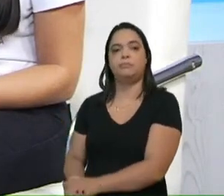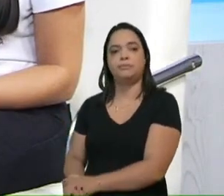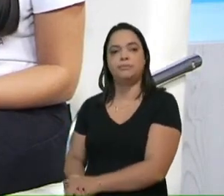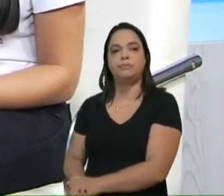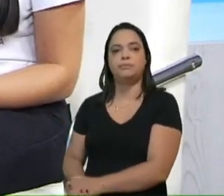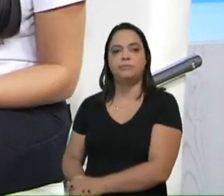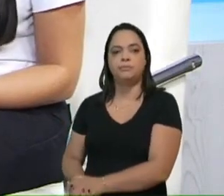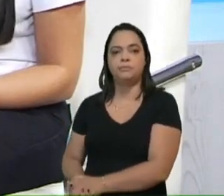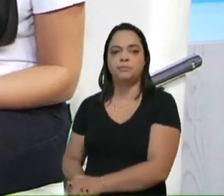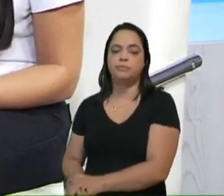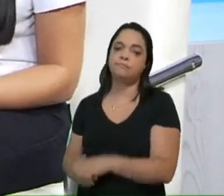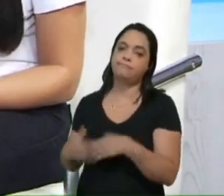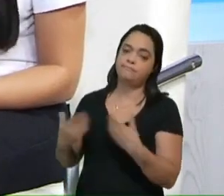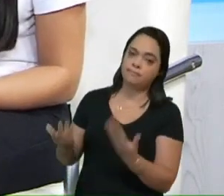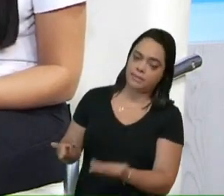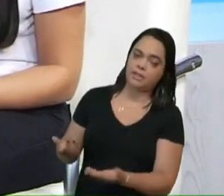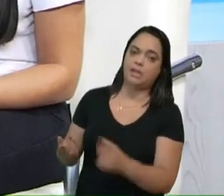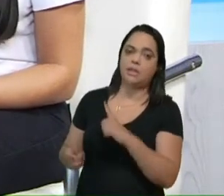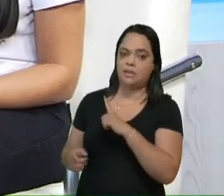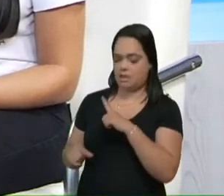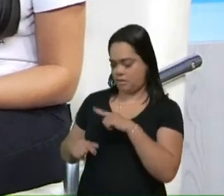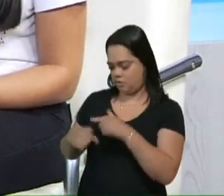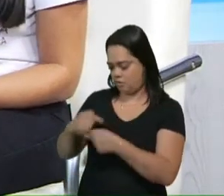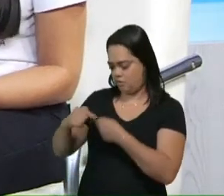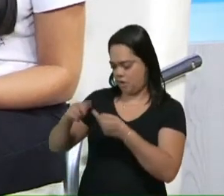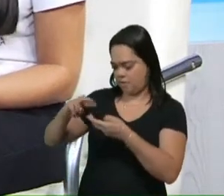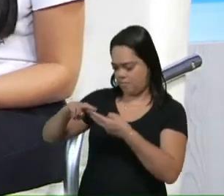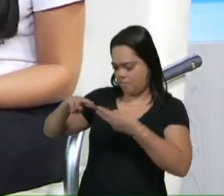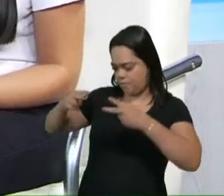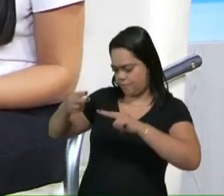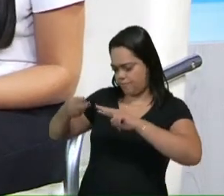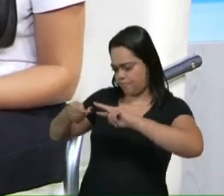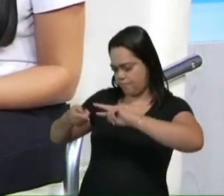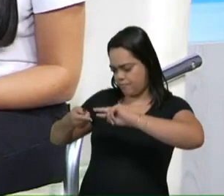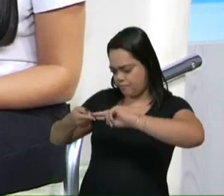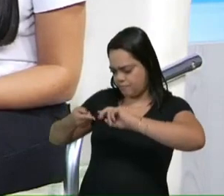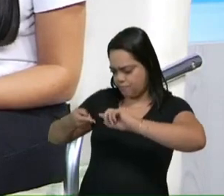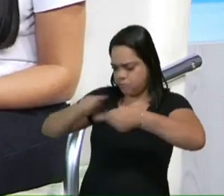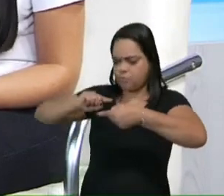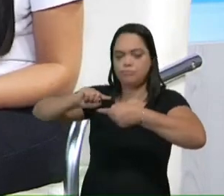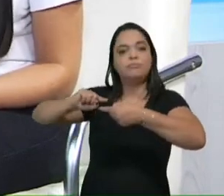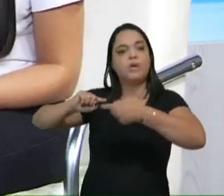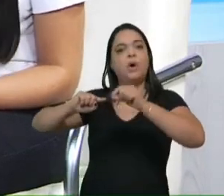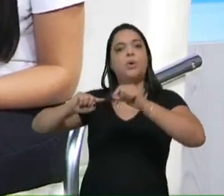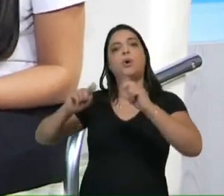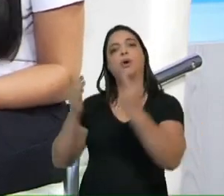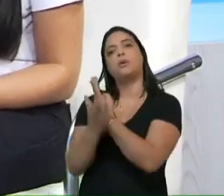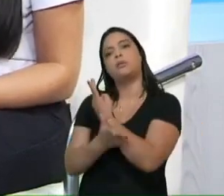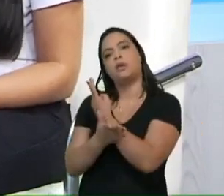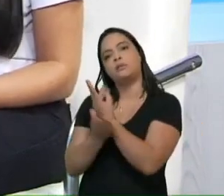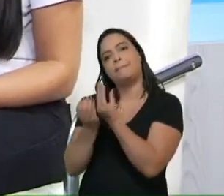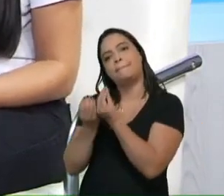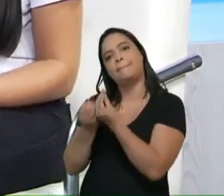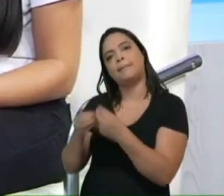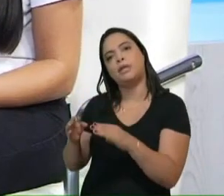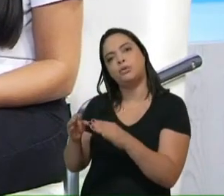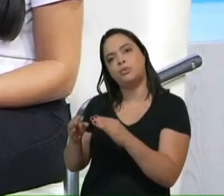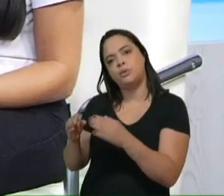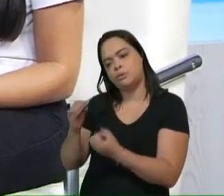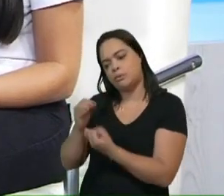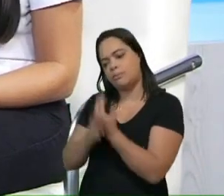eh Há uma mutação gênica ou e essa mutação o que que ela provoca ela provoca um prejuízo na produção de uma